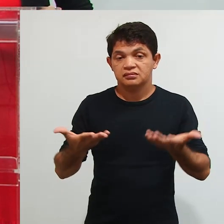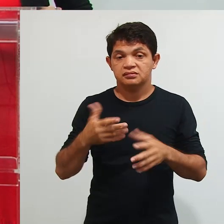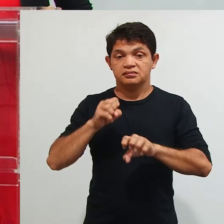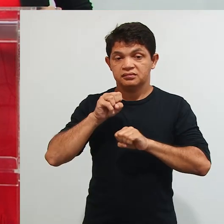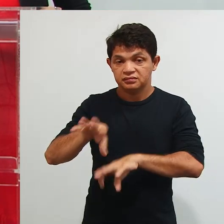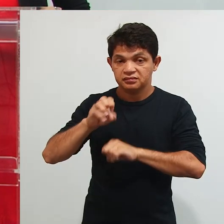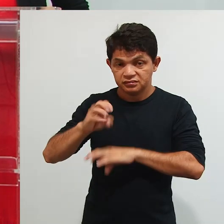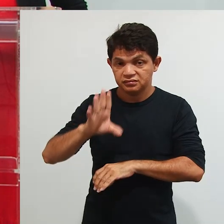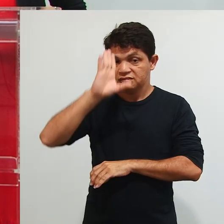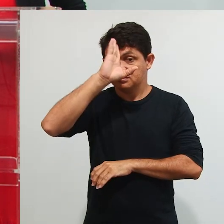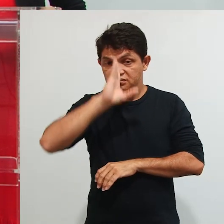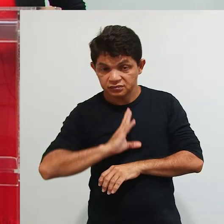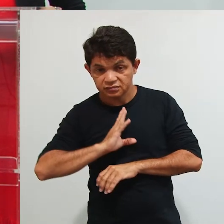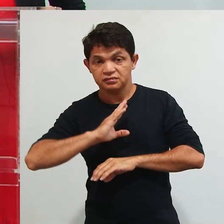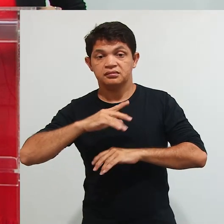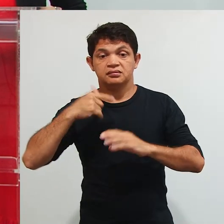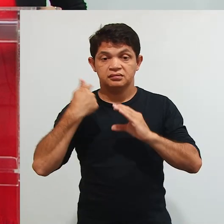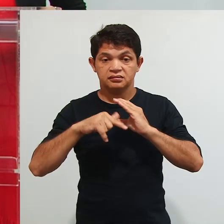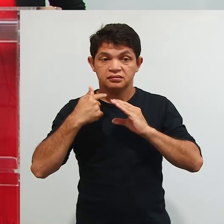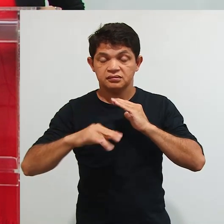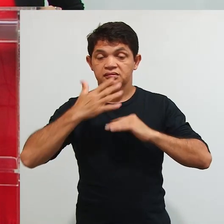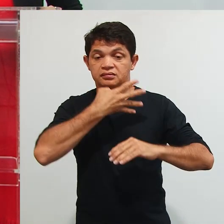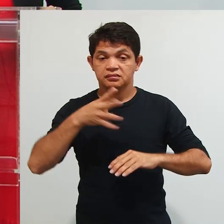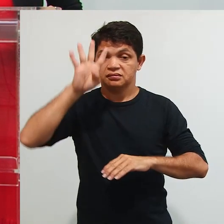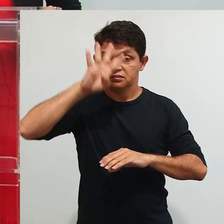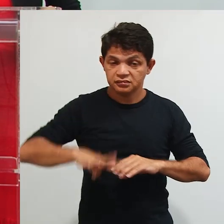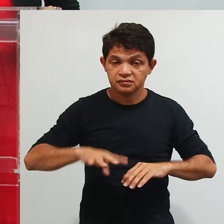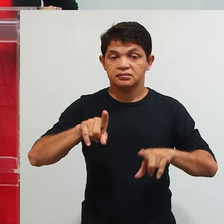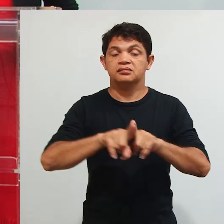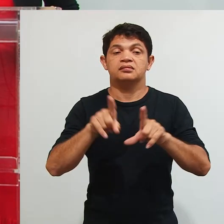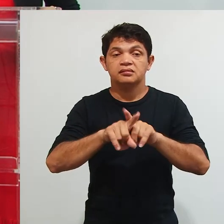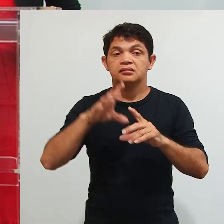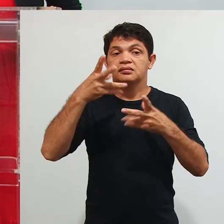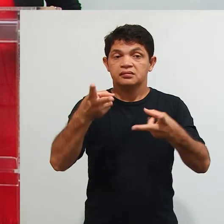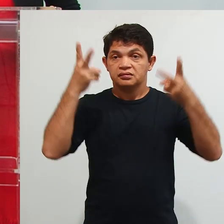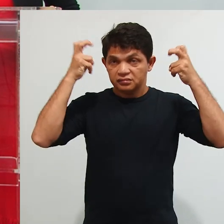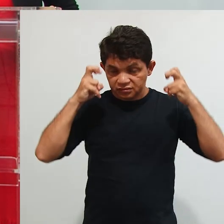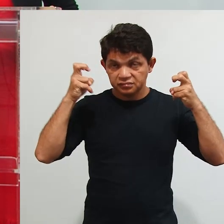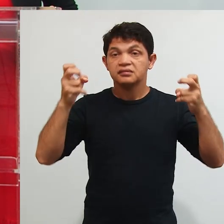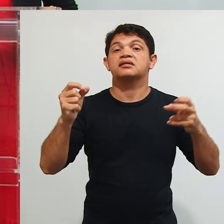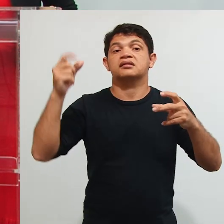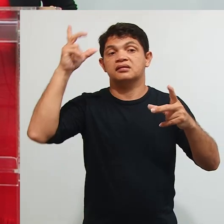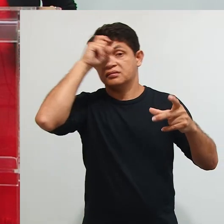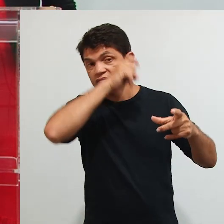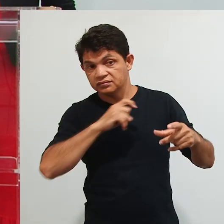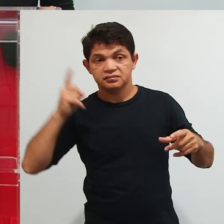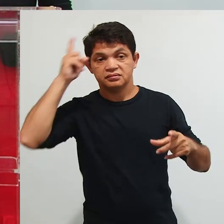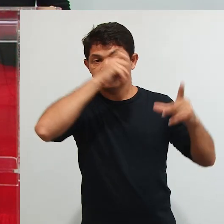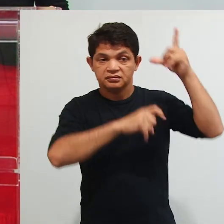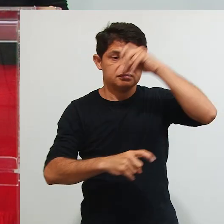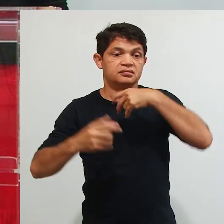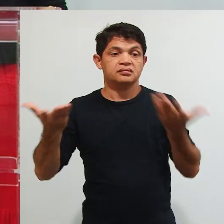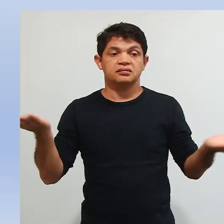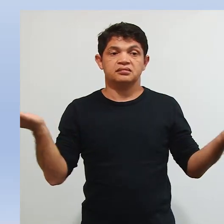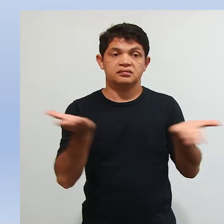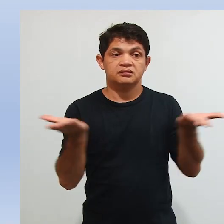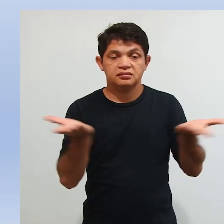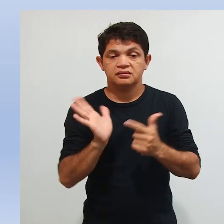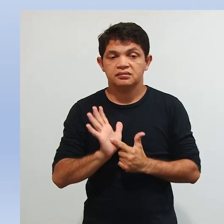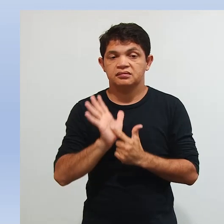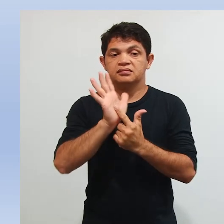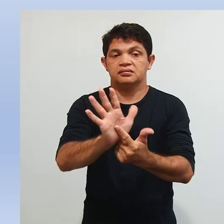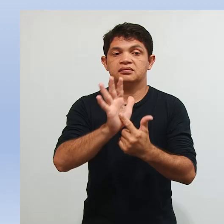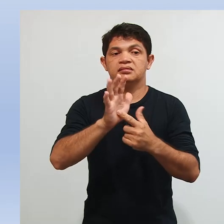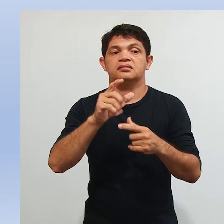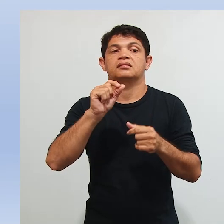que isso está dentro aqui da grade curricular, numa ementa de uma disciplina sobre aprendizagem, né? E aí a gente traz aqui para